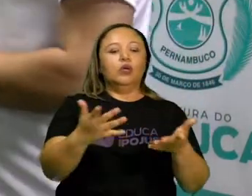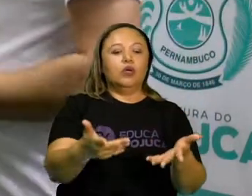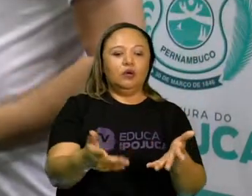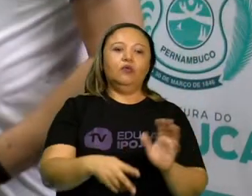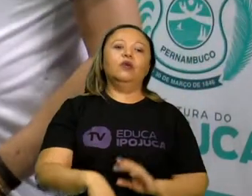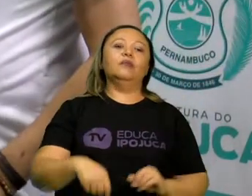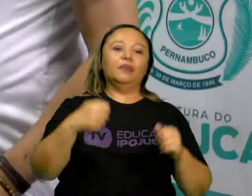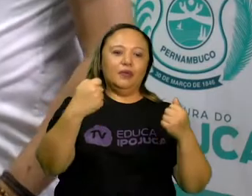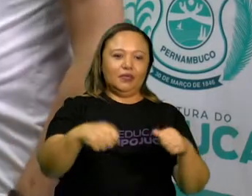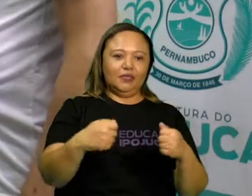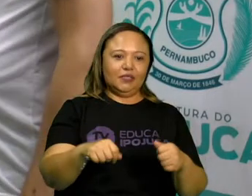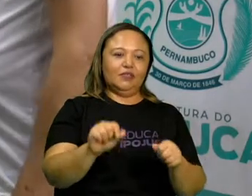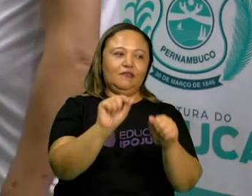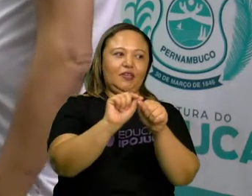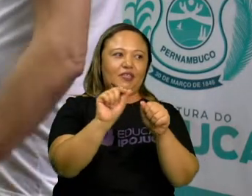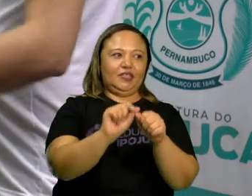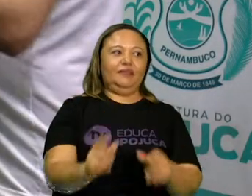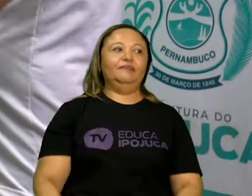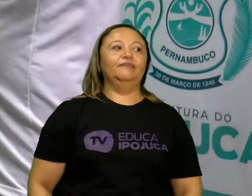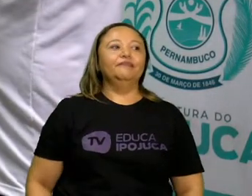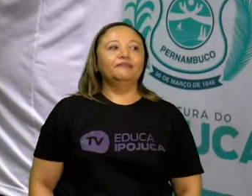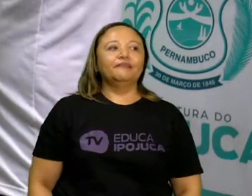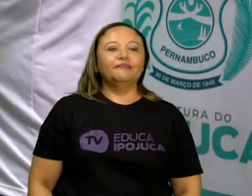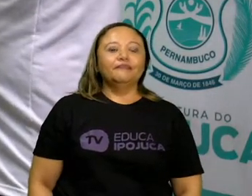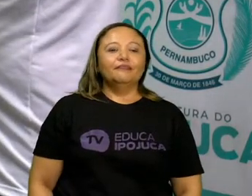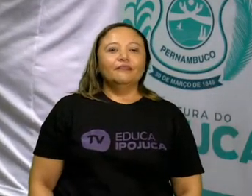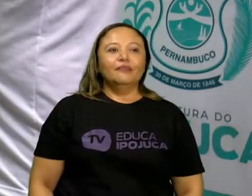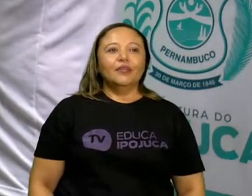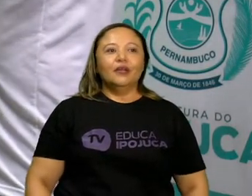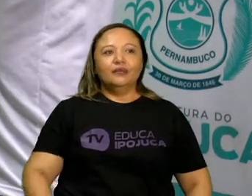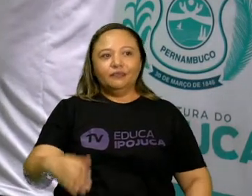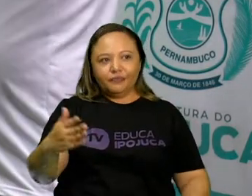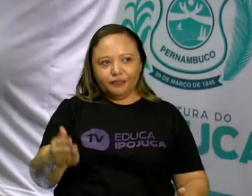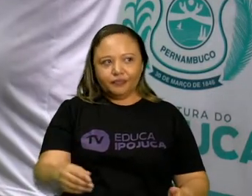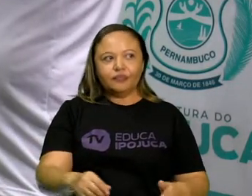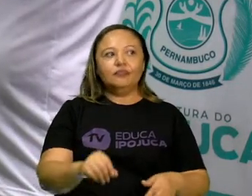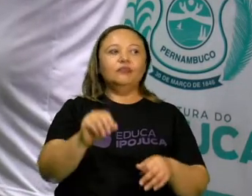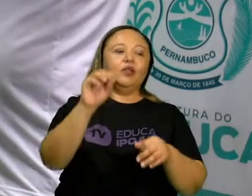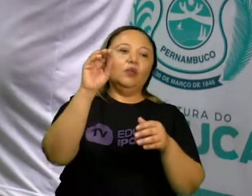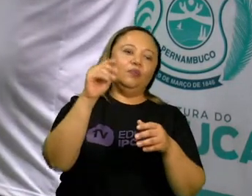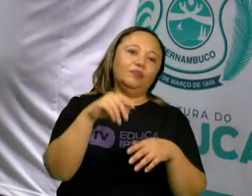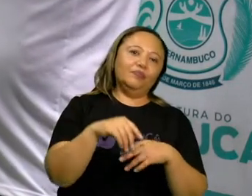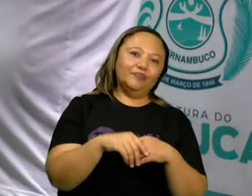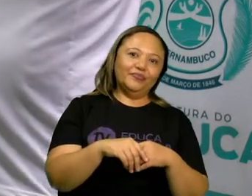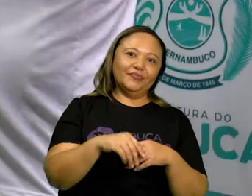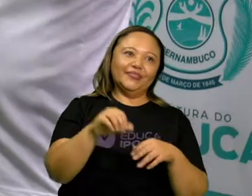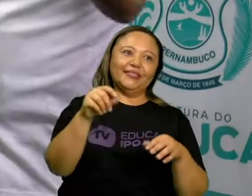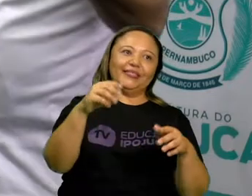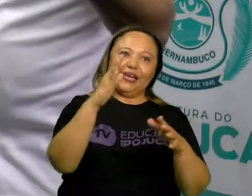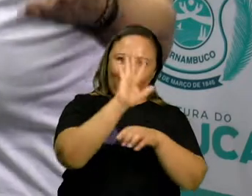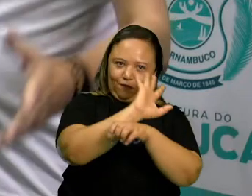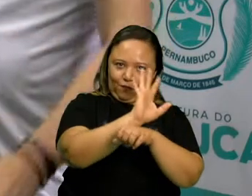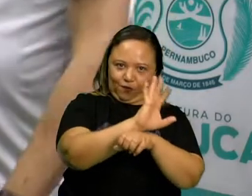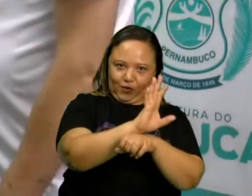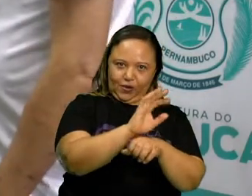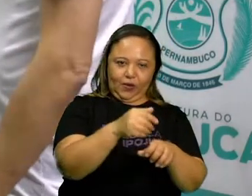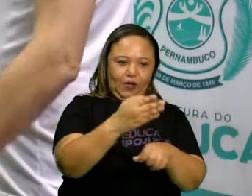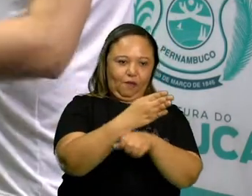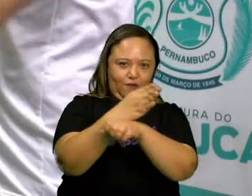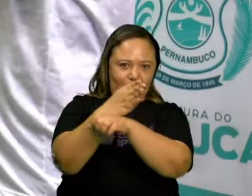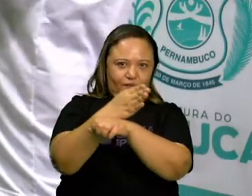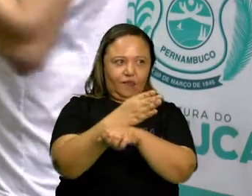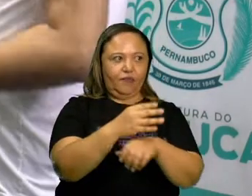vamos para frente que atrás vem gente bom então produção é a fase né dois do projeto são as